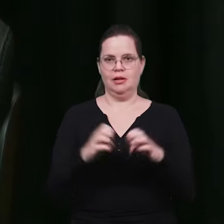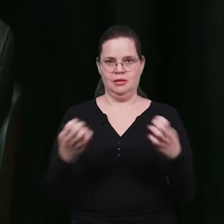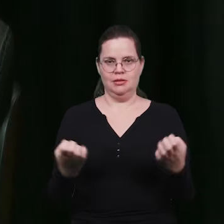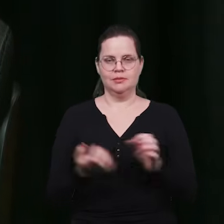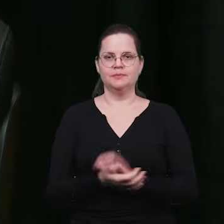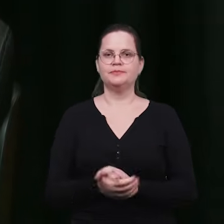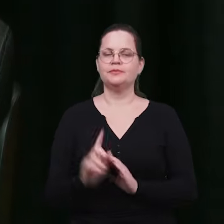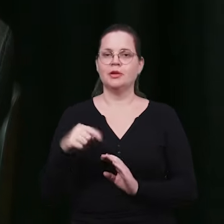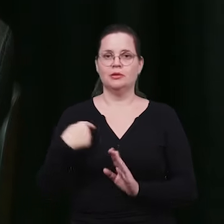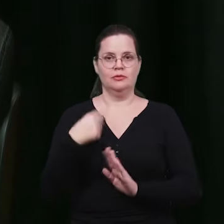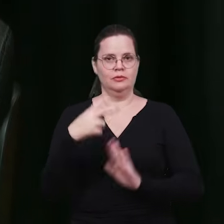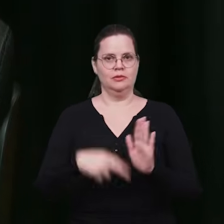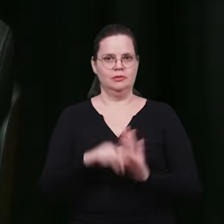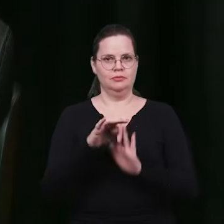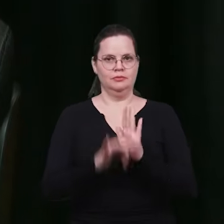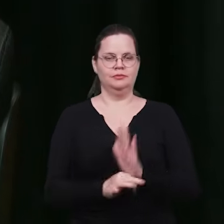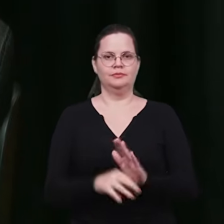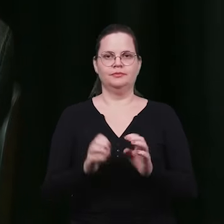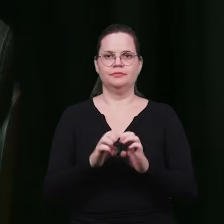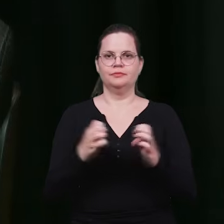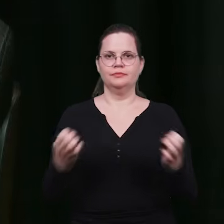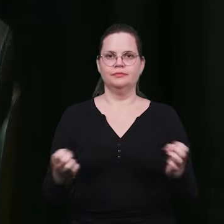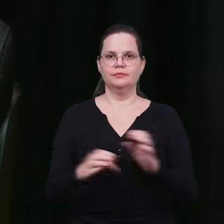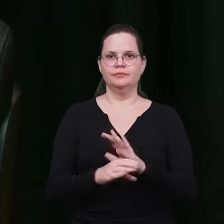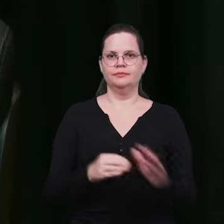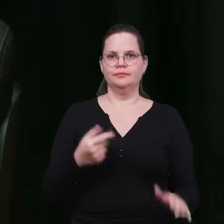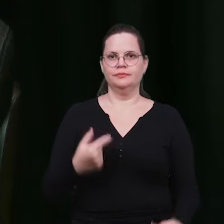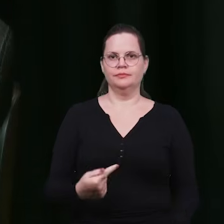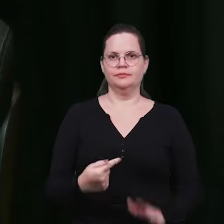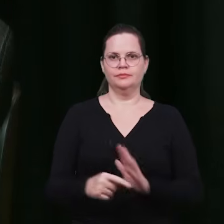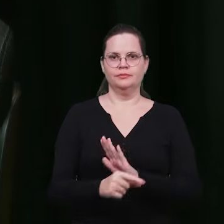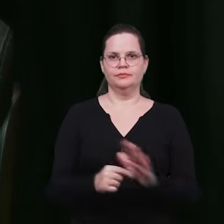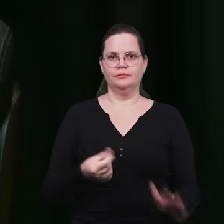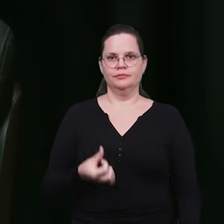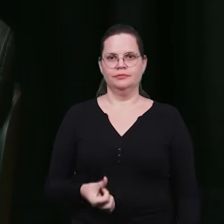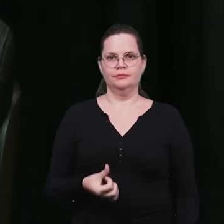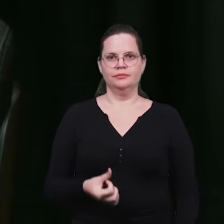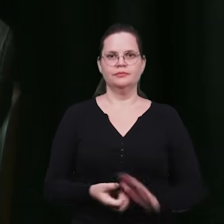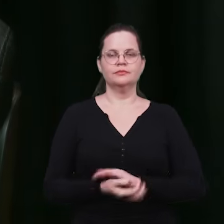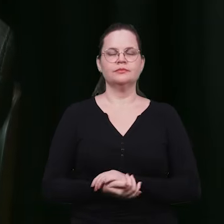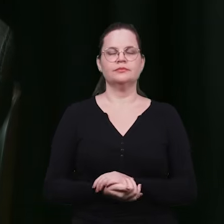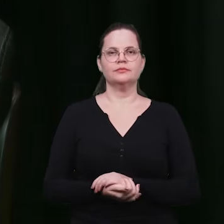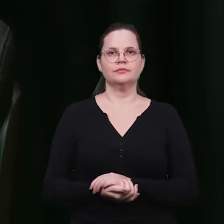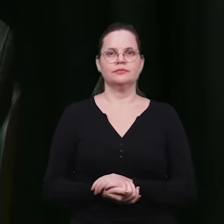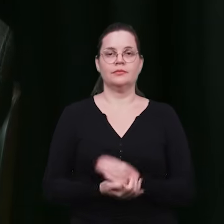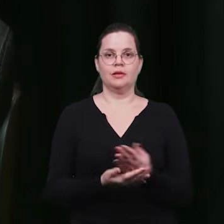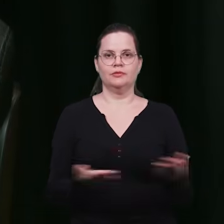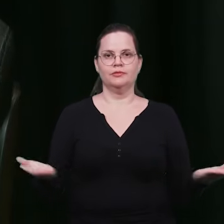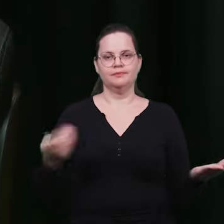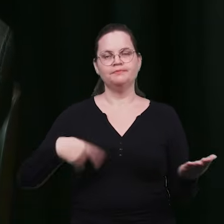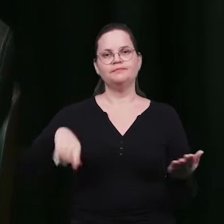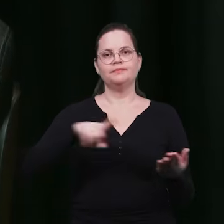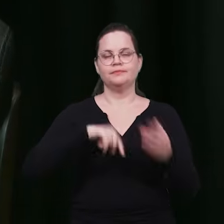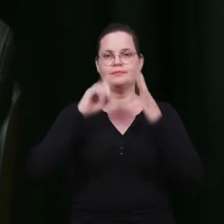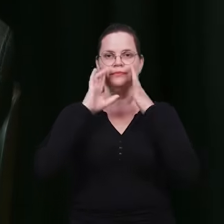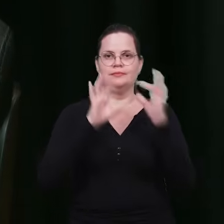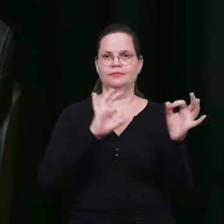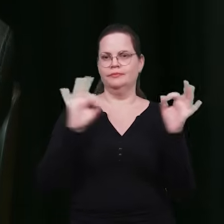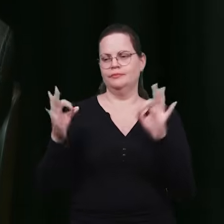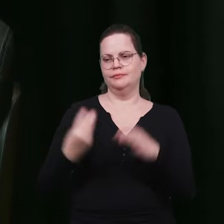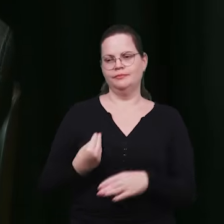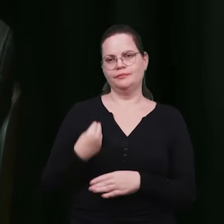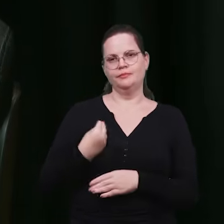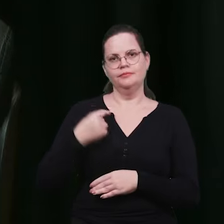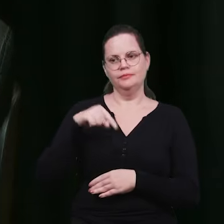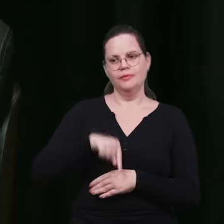texto que está em Esdras capítulo 7, verso 6. Você que está nos ouvindo, participando